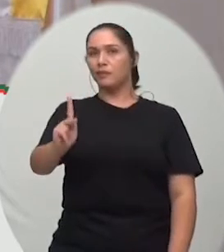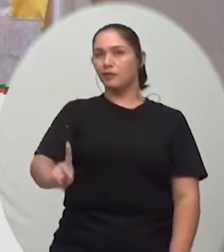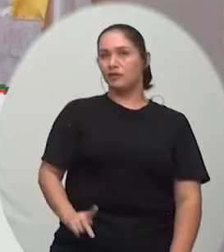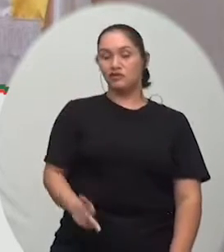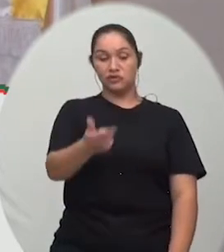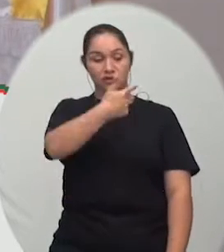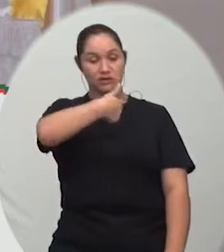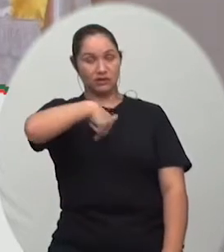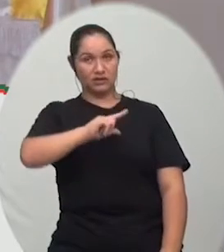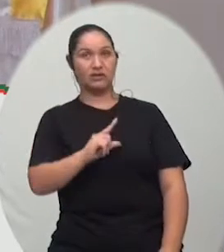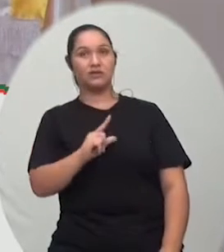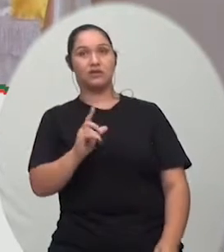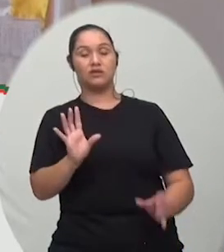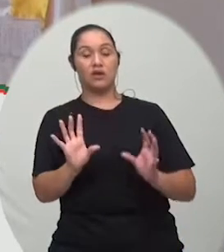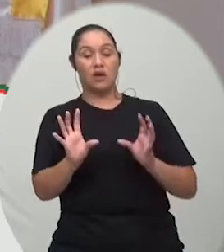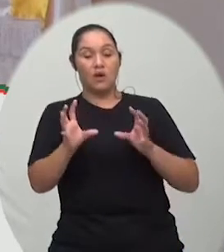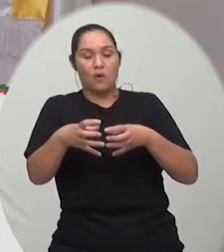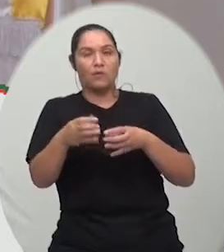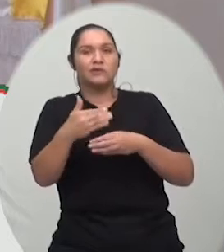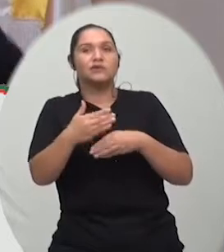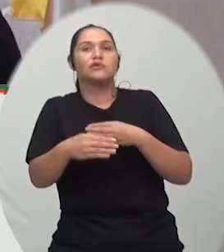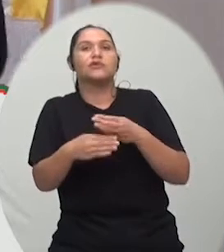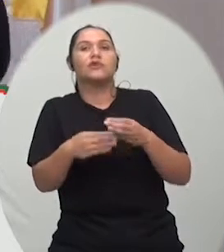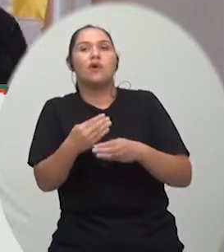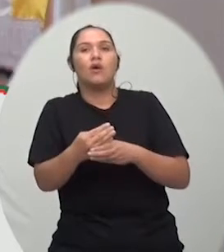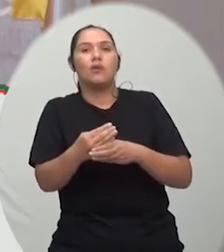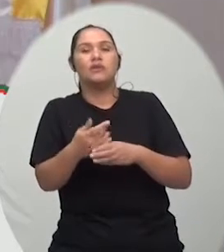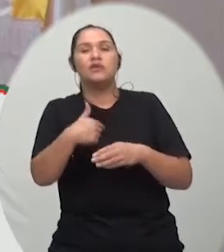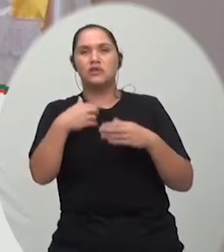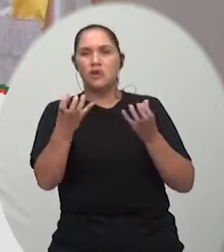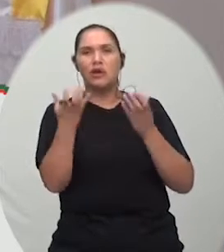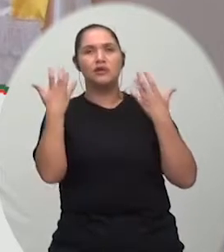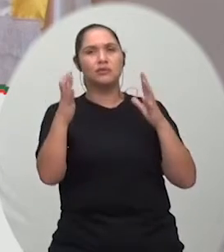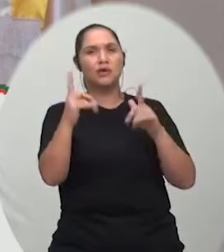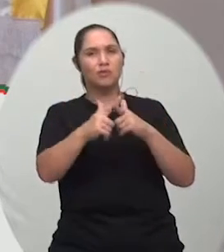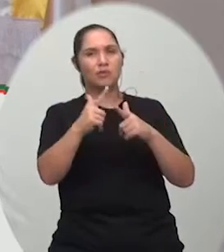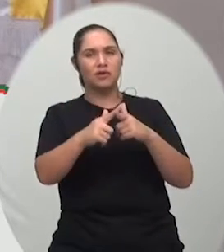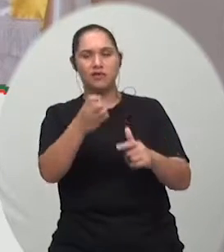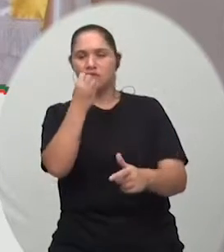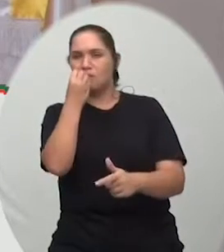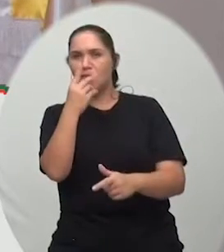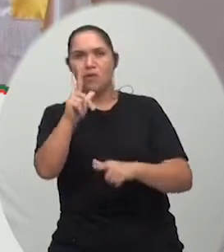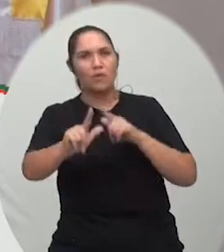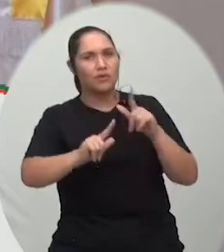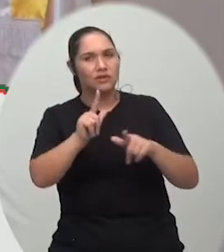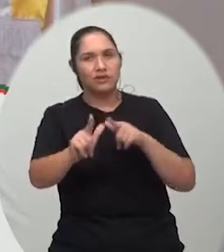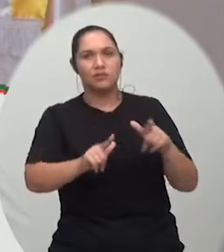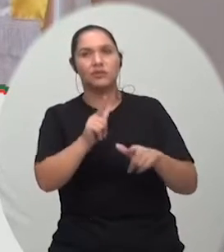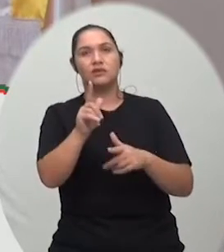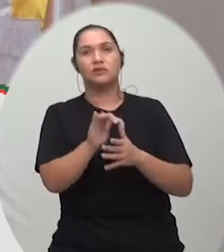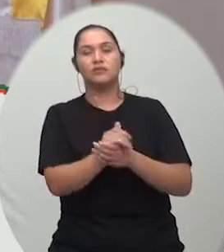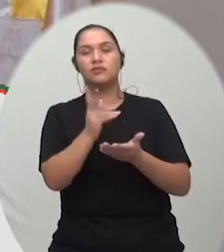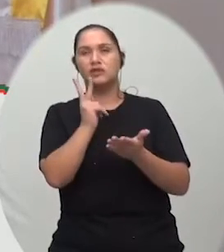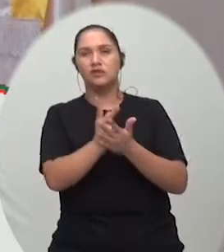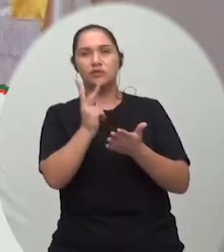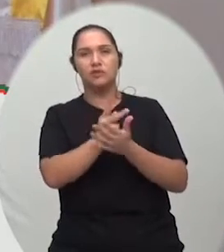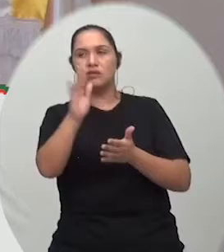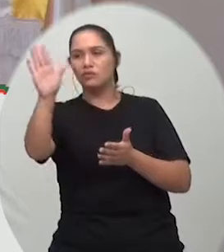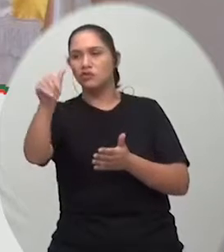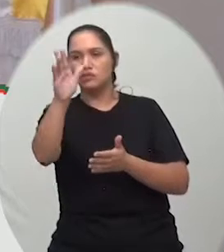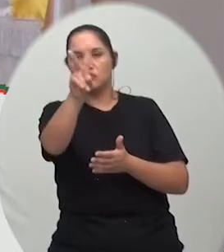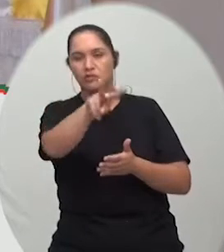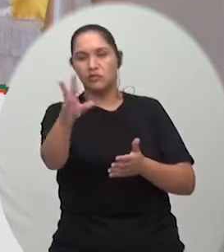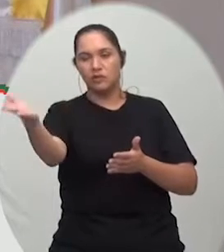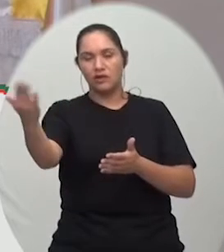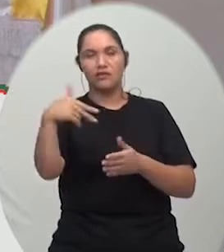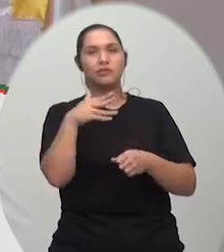fazendo um belo trabalho, Salésio Lima, e que quando ele faz alguma coisa na comissão de obras, ele sempre envolve a comissão e também convida os